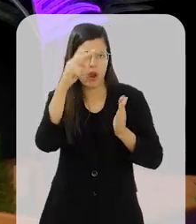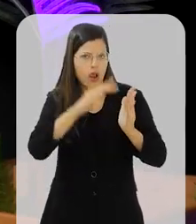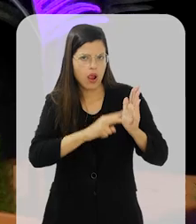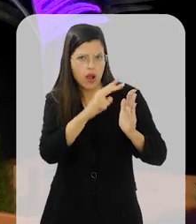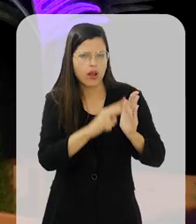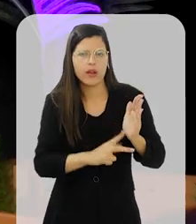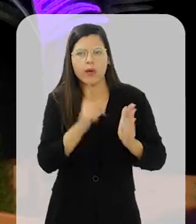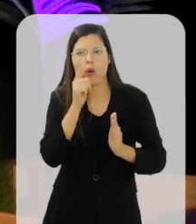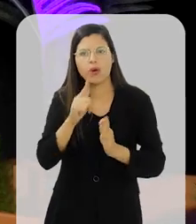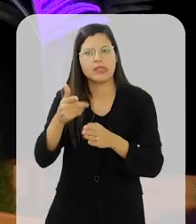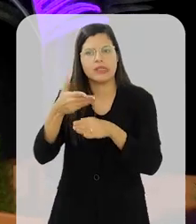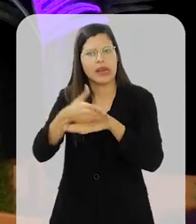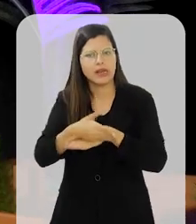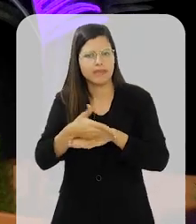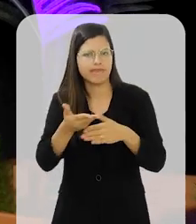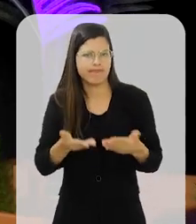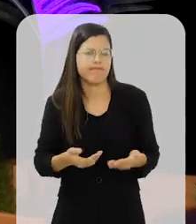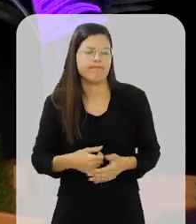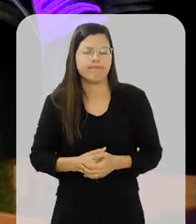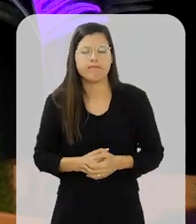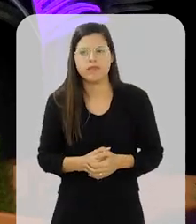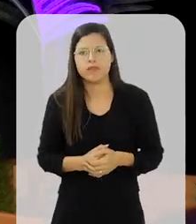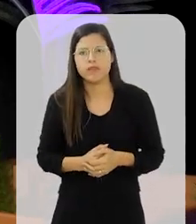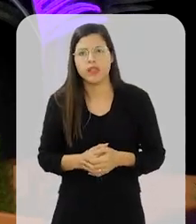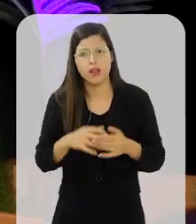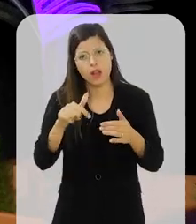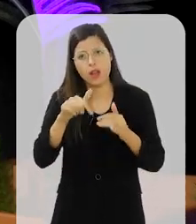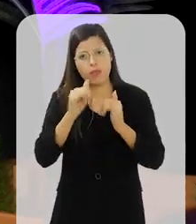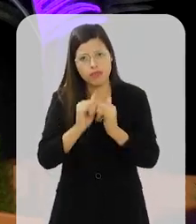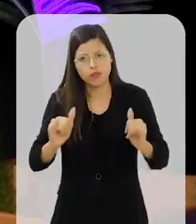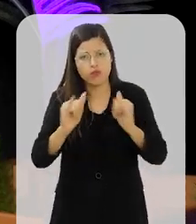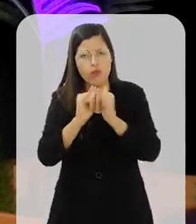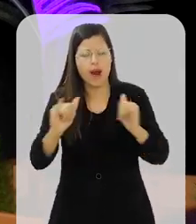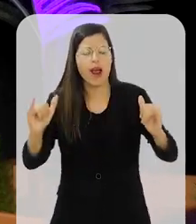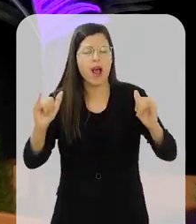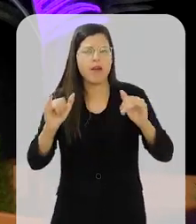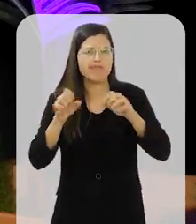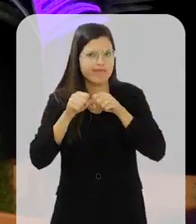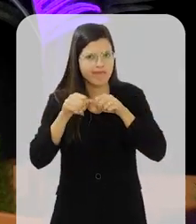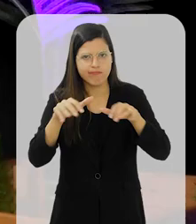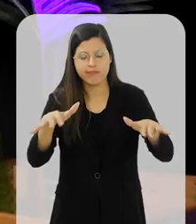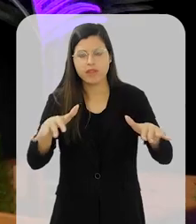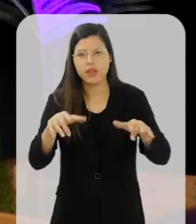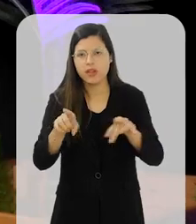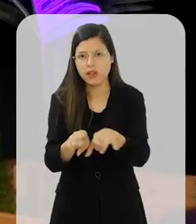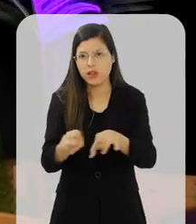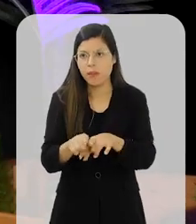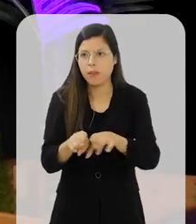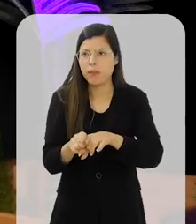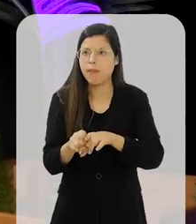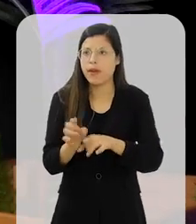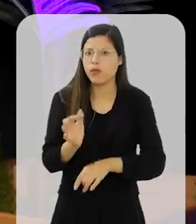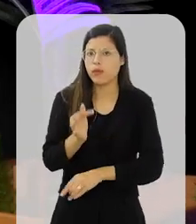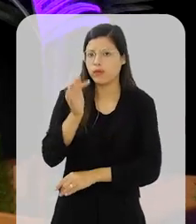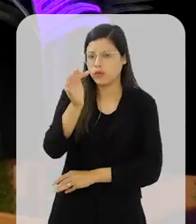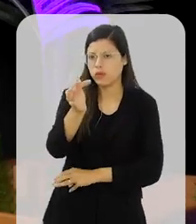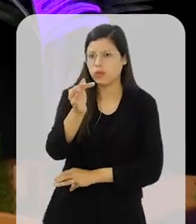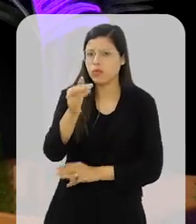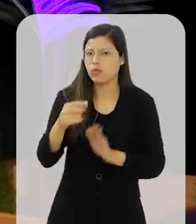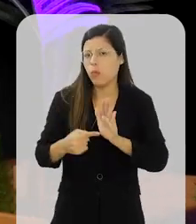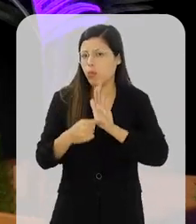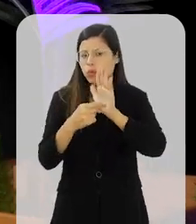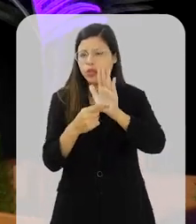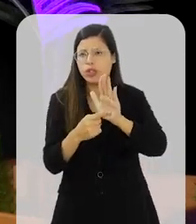leem, acessam. Exato. Então, é uma maneira de divulgar. E também, assim, a longo prazo, né,